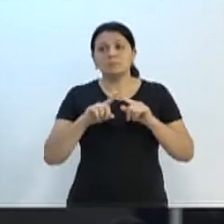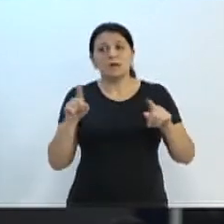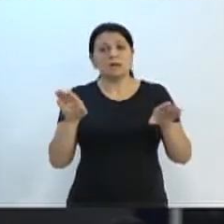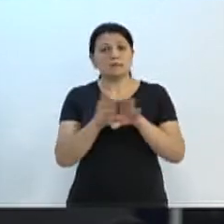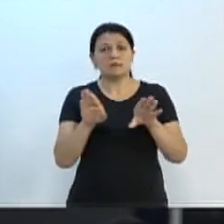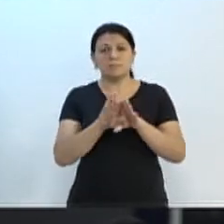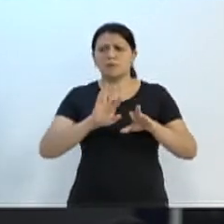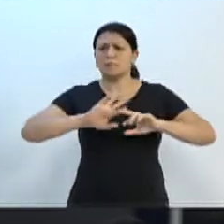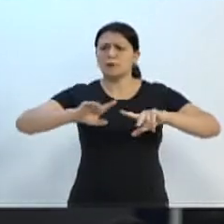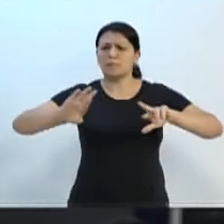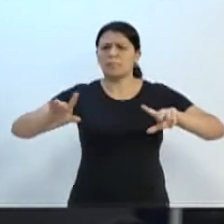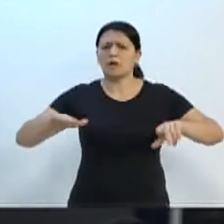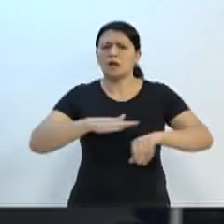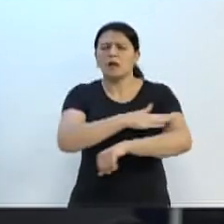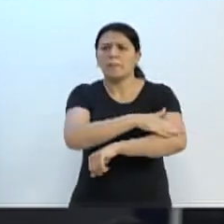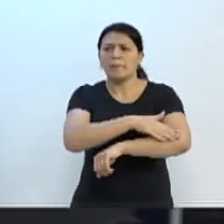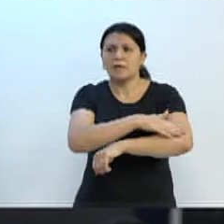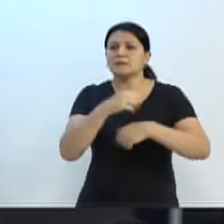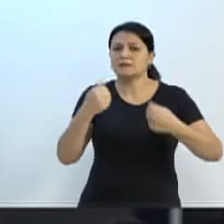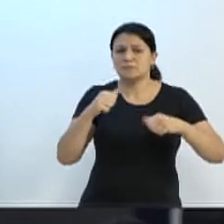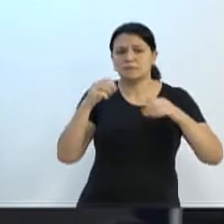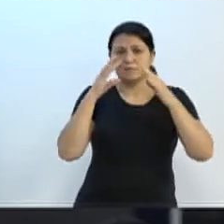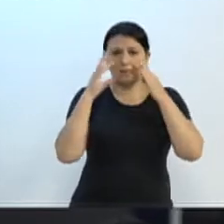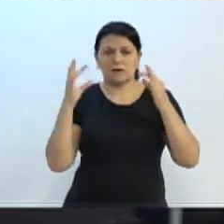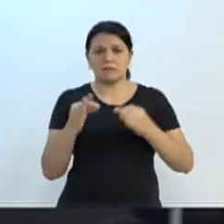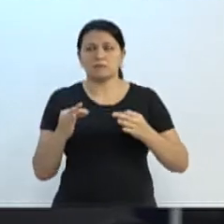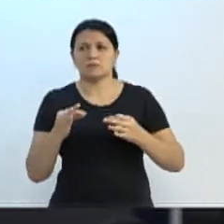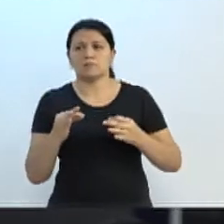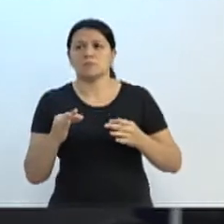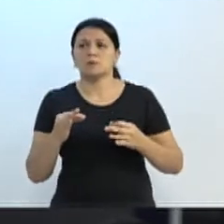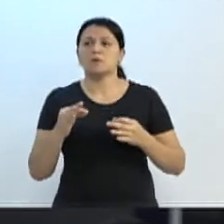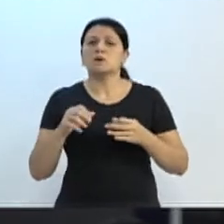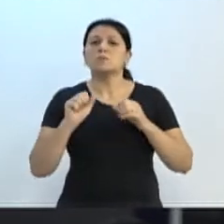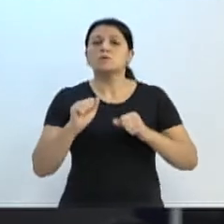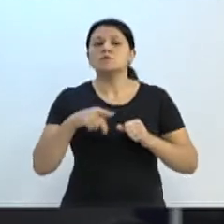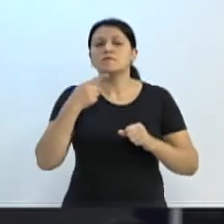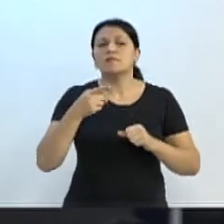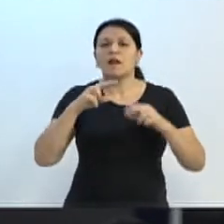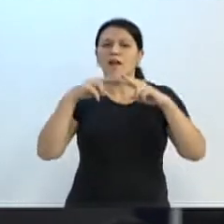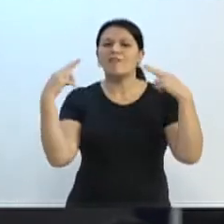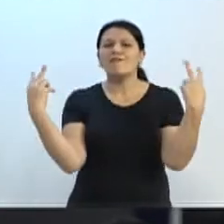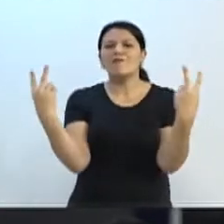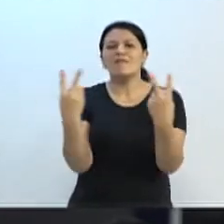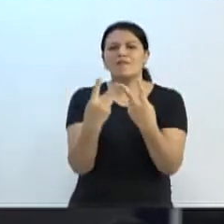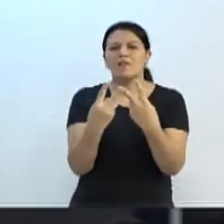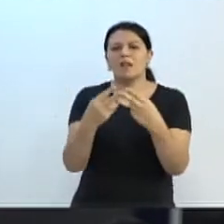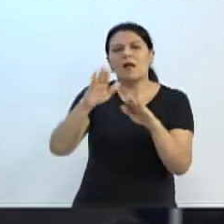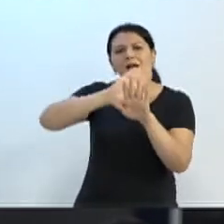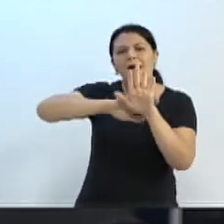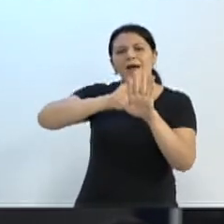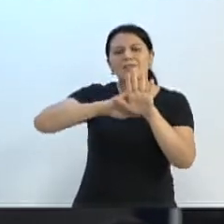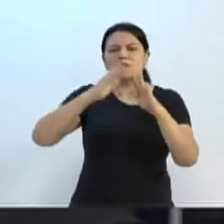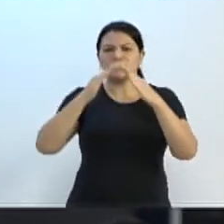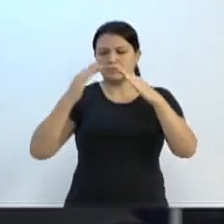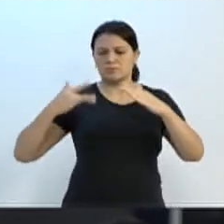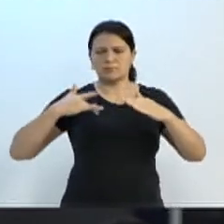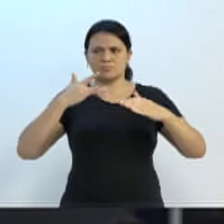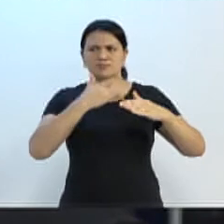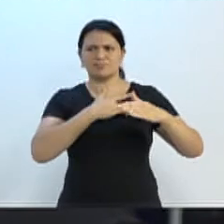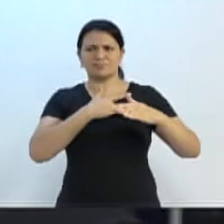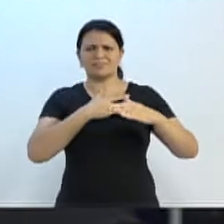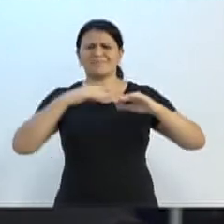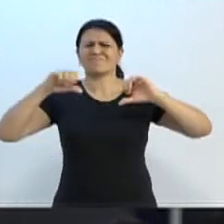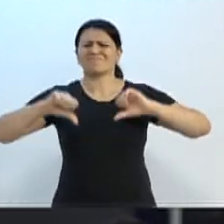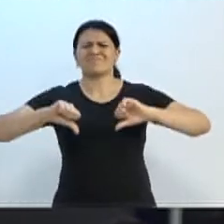outras praças que estão precisando de atenção. Eu poderia citar uma lá na Grande Velha, por exemplo, atrás do Ambulatório Geral da Velha, que está um caos. Há muito tempo a gente vem